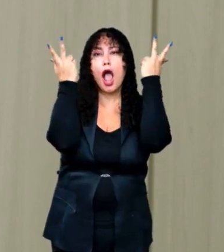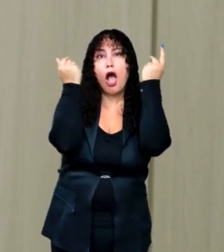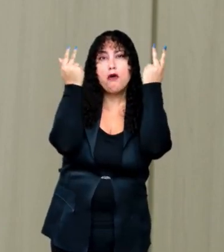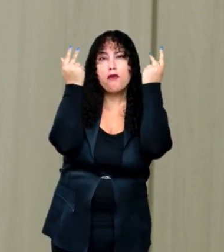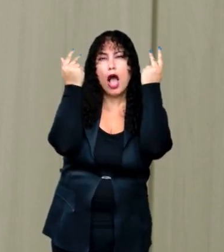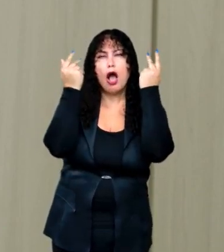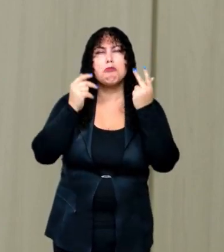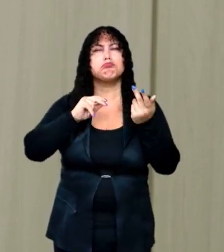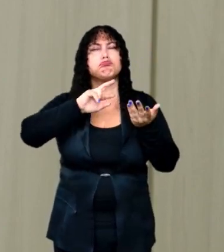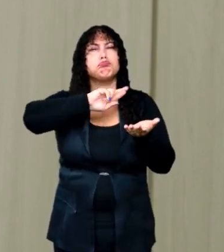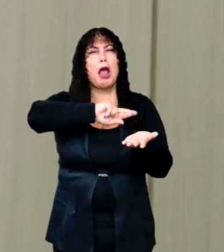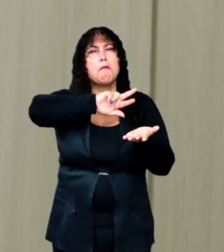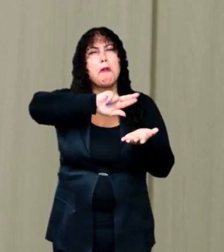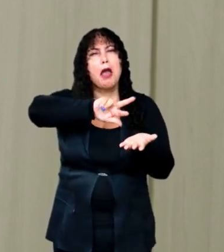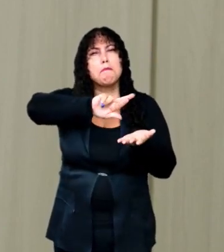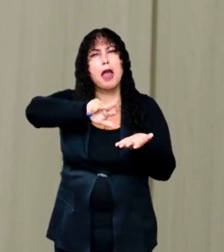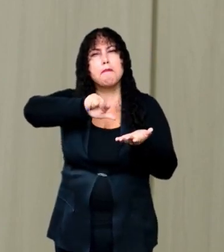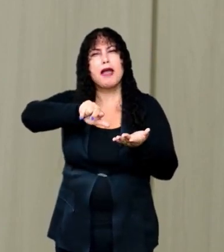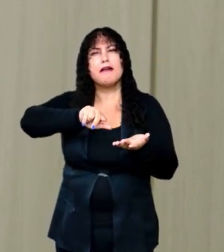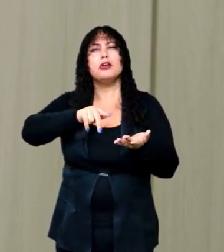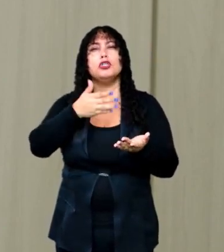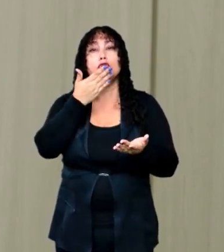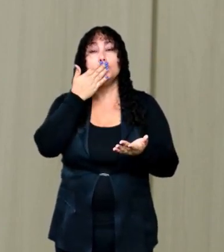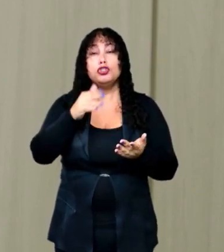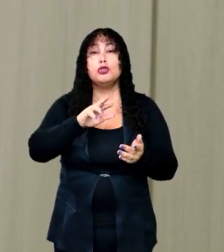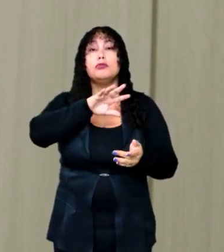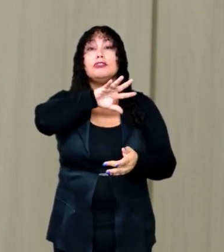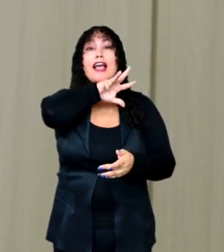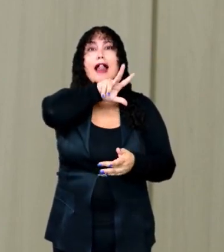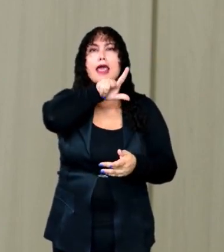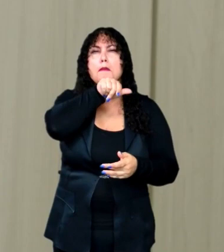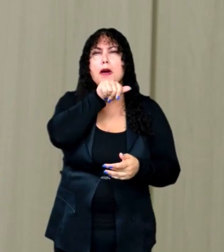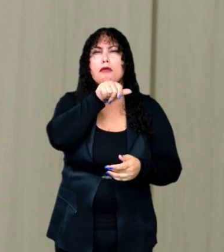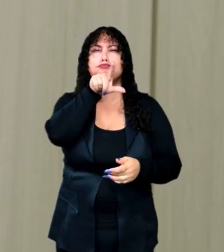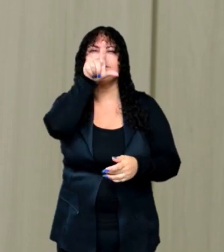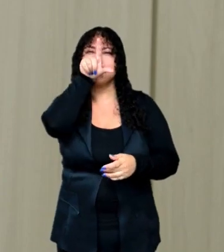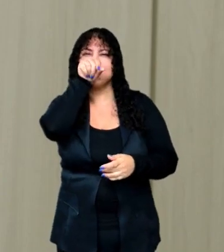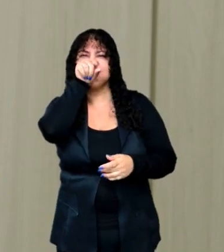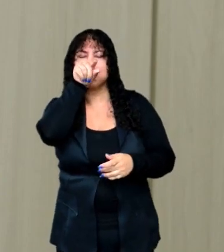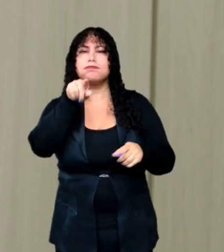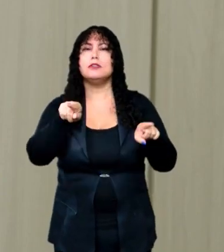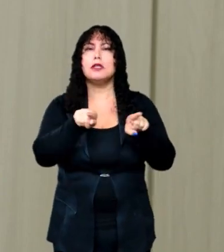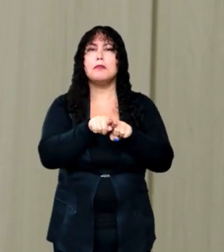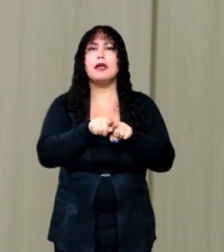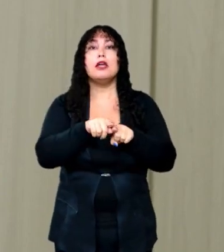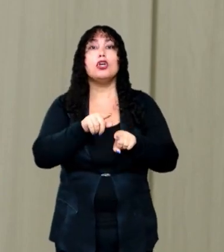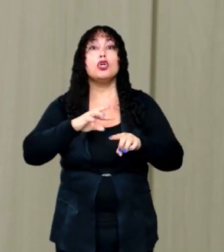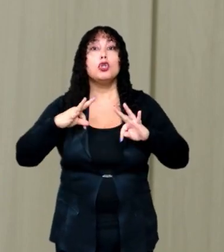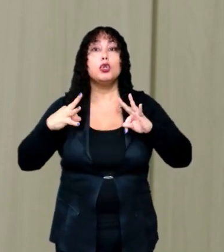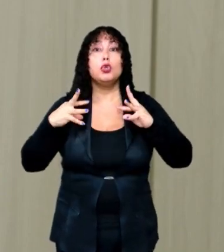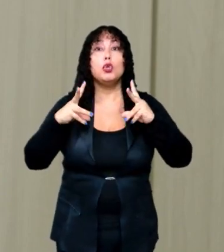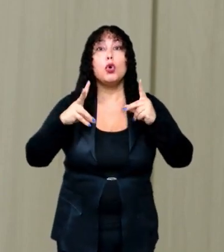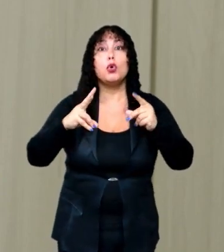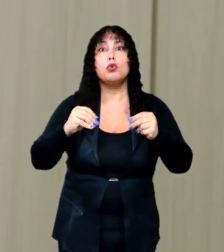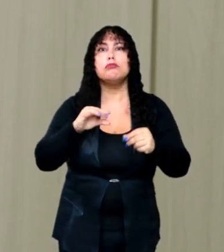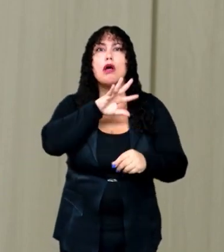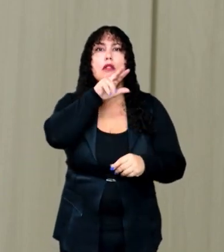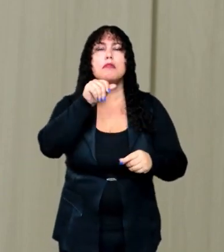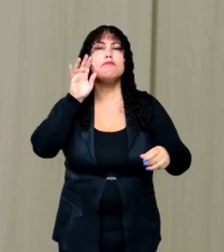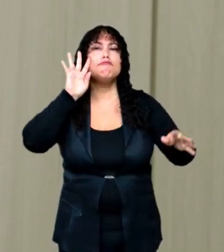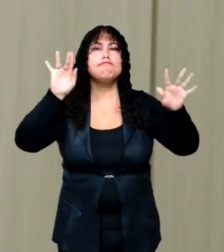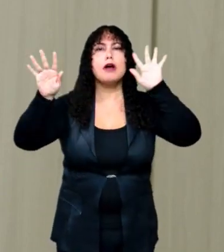tem quase todas as espécies, codornas, né? Todas as espécies de animais que imaginar a gente tem lá no